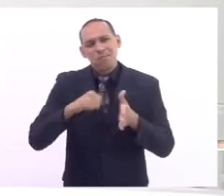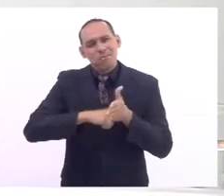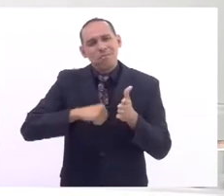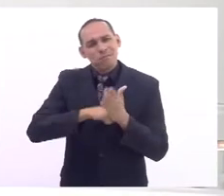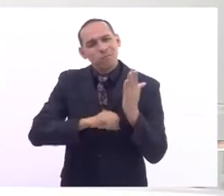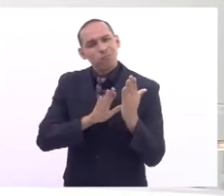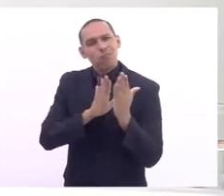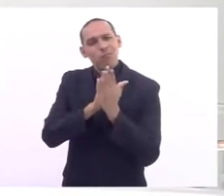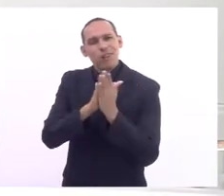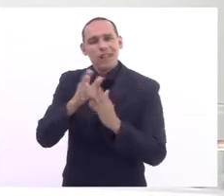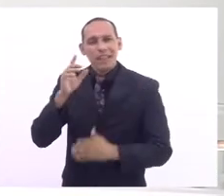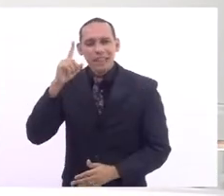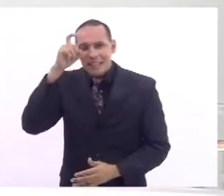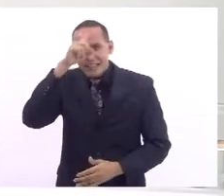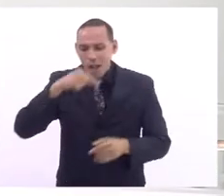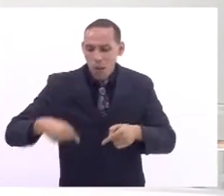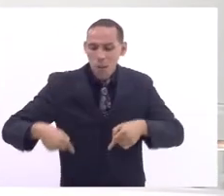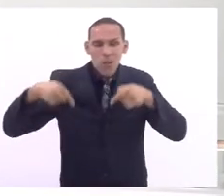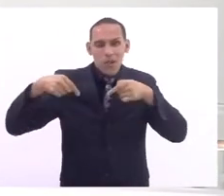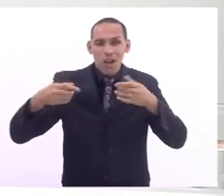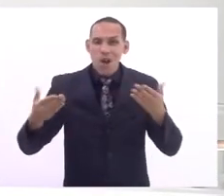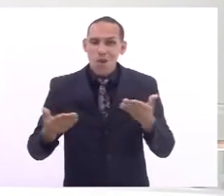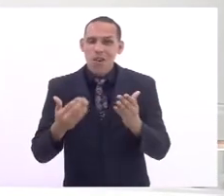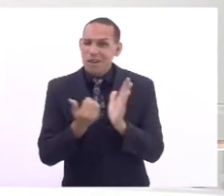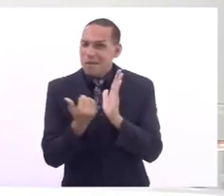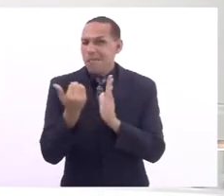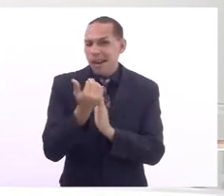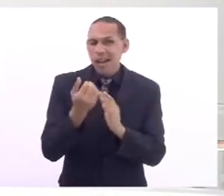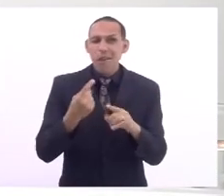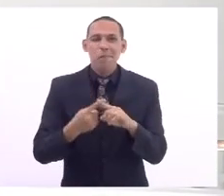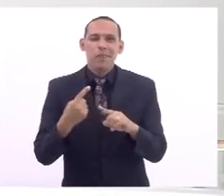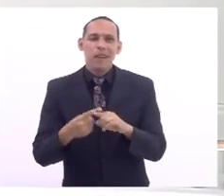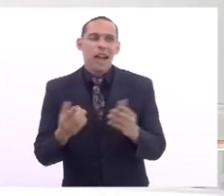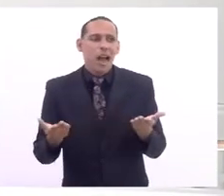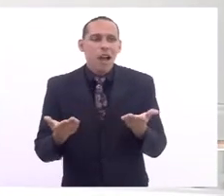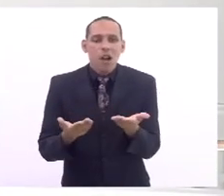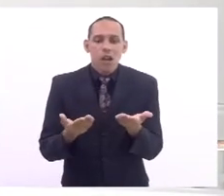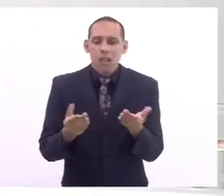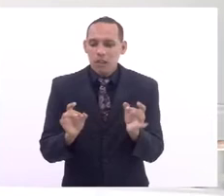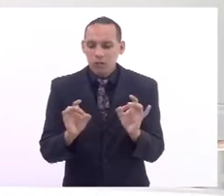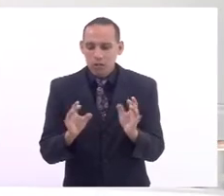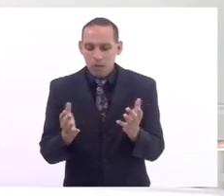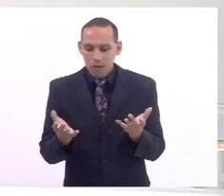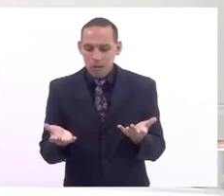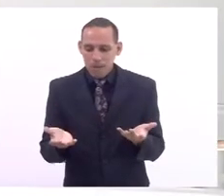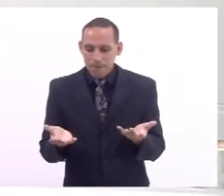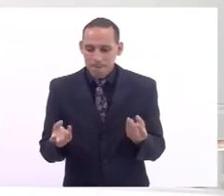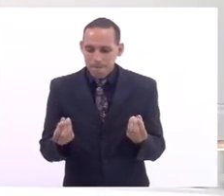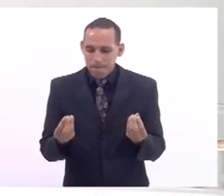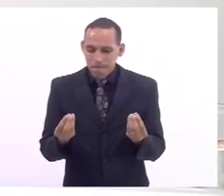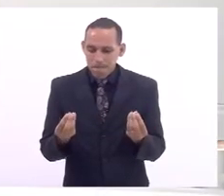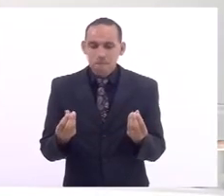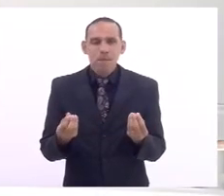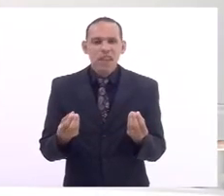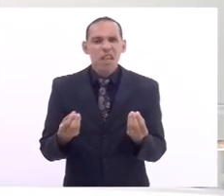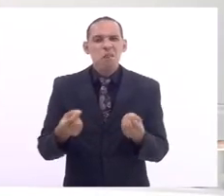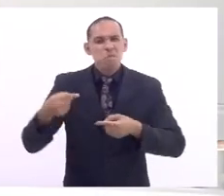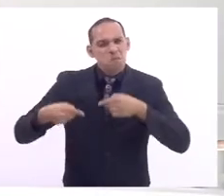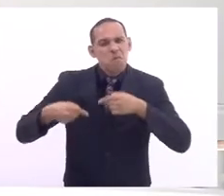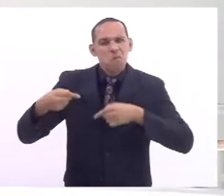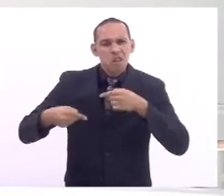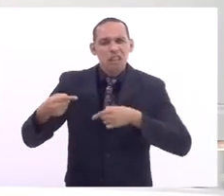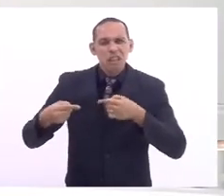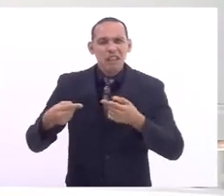que hoje em dia ou talvez sejam até maiores que a gente agora tem que lidar não apenas né uma questão política com a